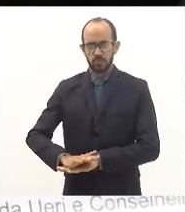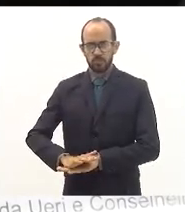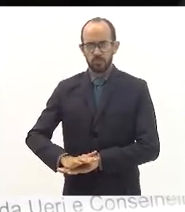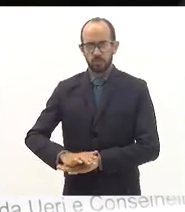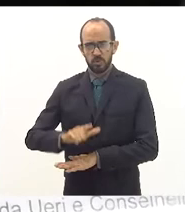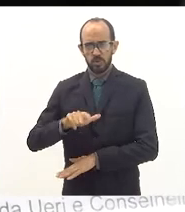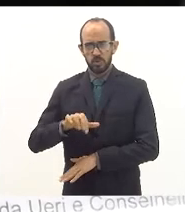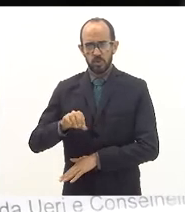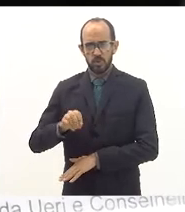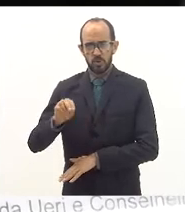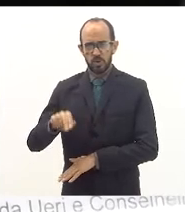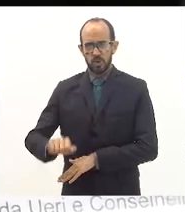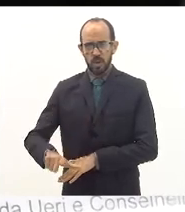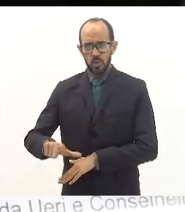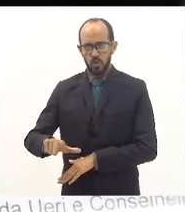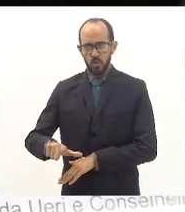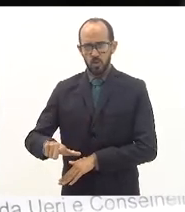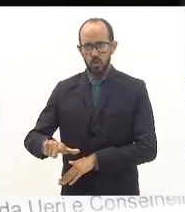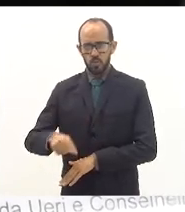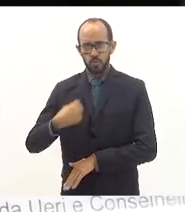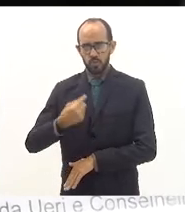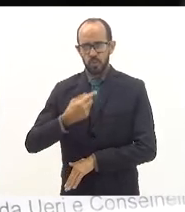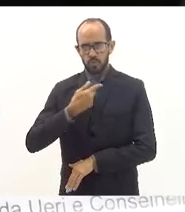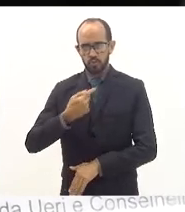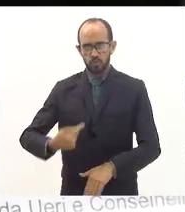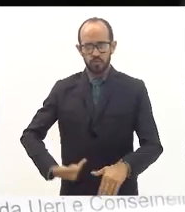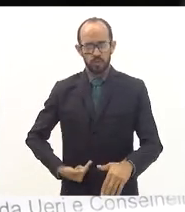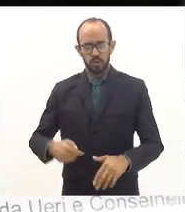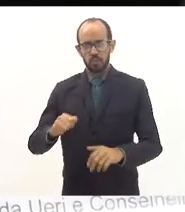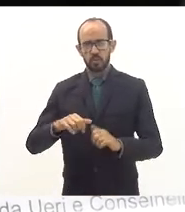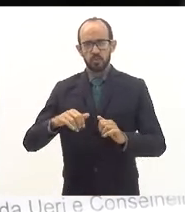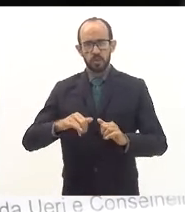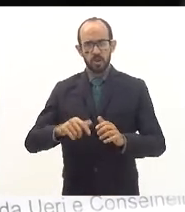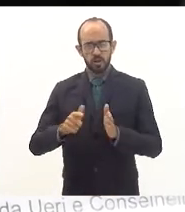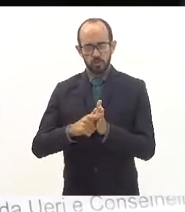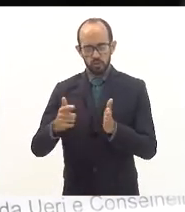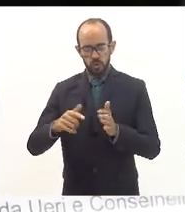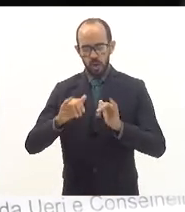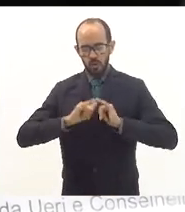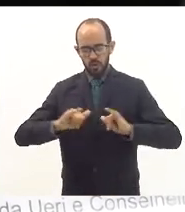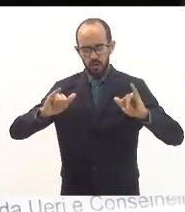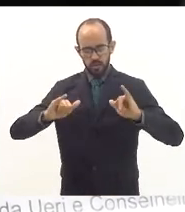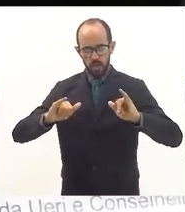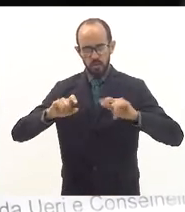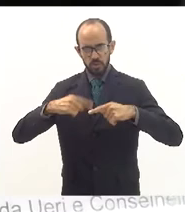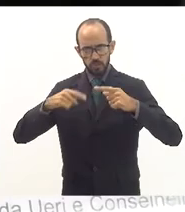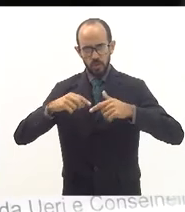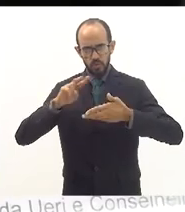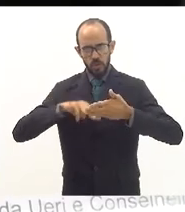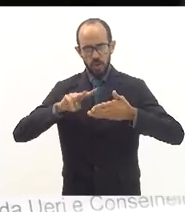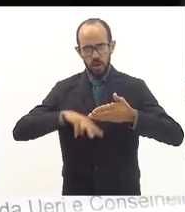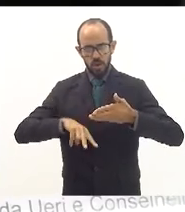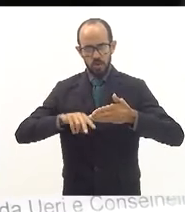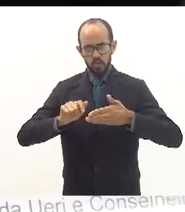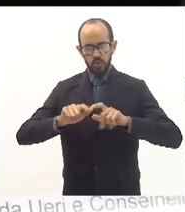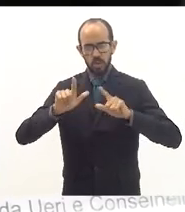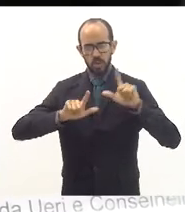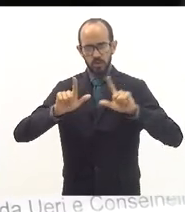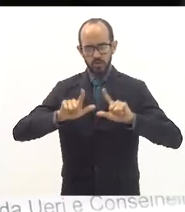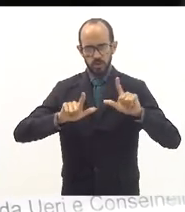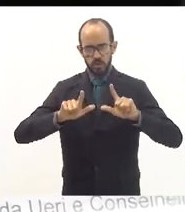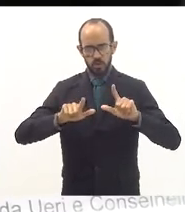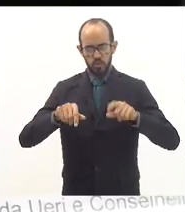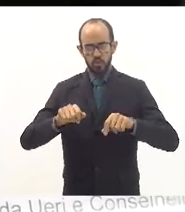Leonel Brizola e o nosso governo. Saiu um editorial, depois foi lido também na televisão, em que